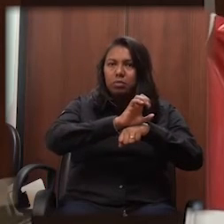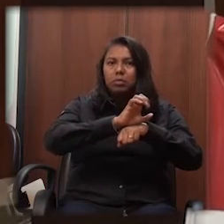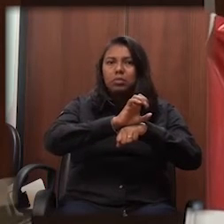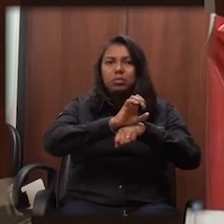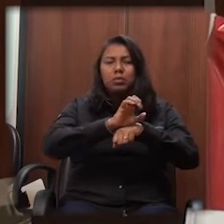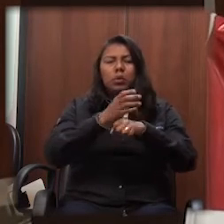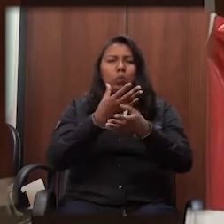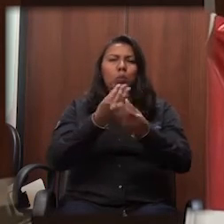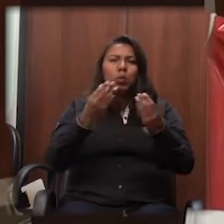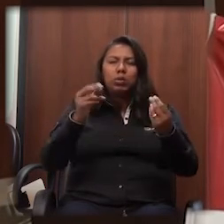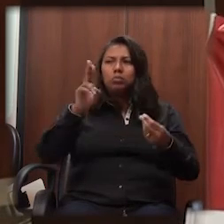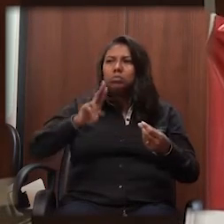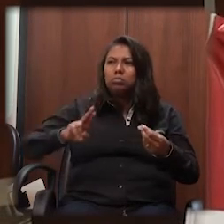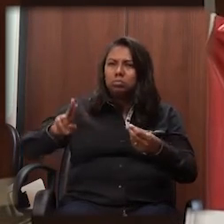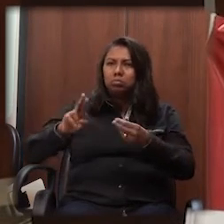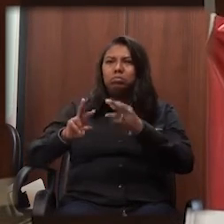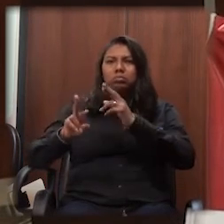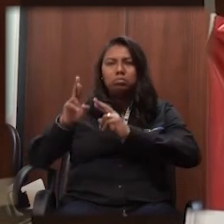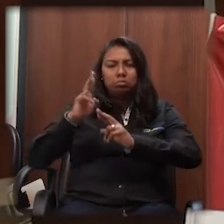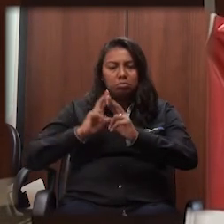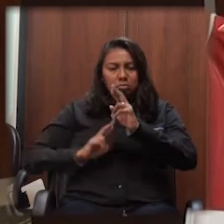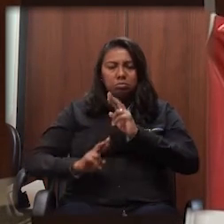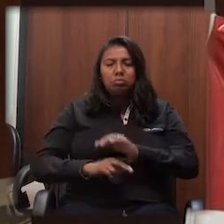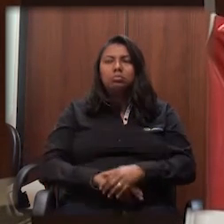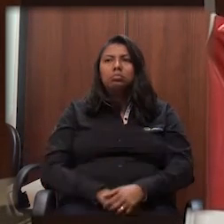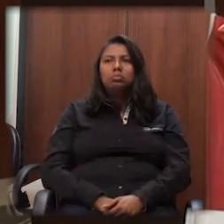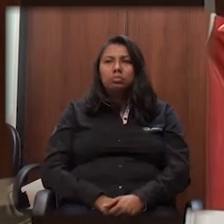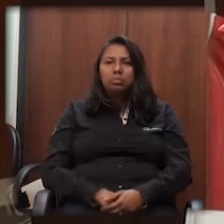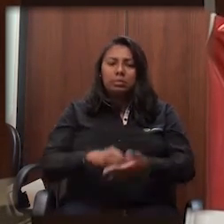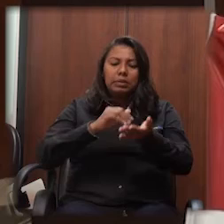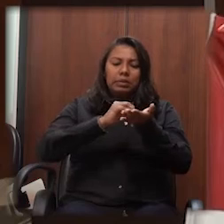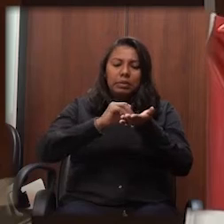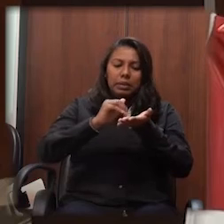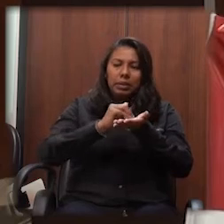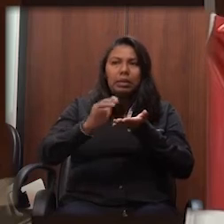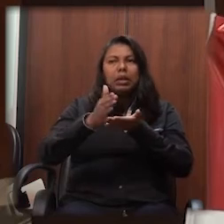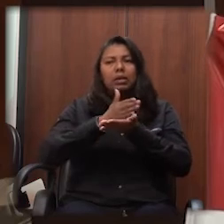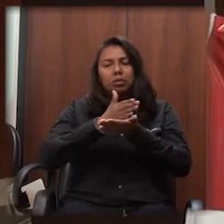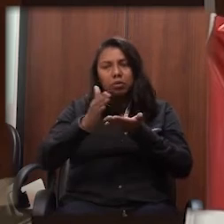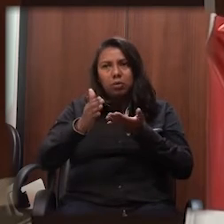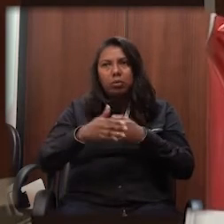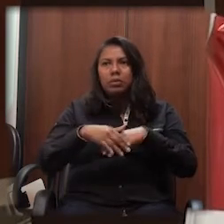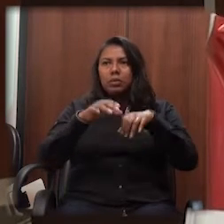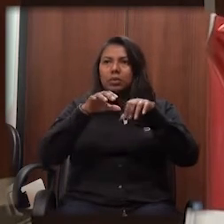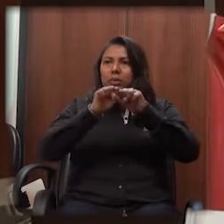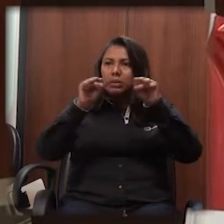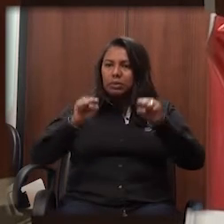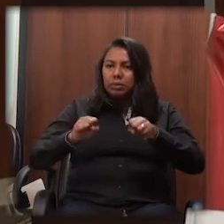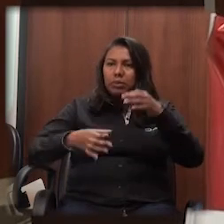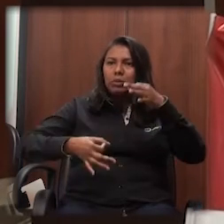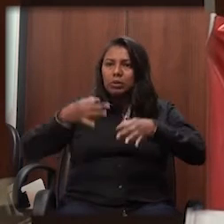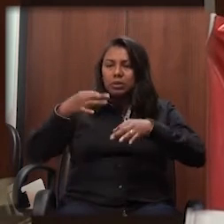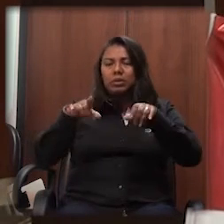de universidades que responderam o questionário, de secretarias, algumas secretarias, o sistema de justiça, que